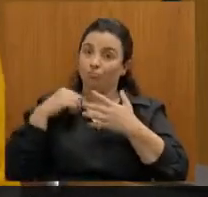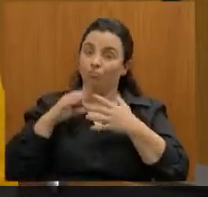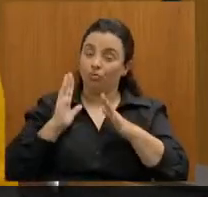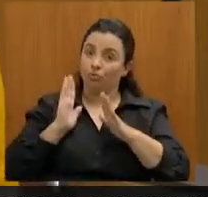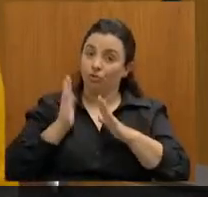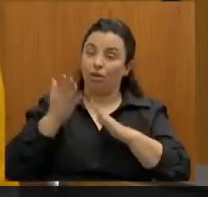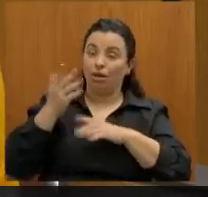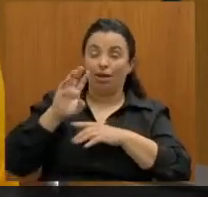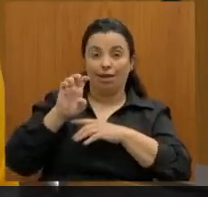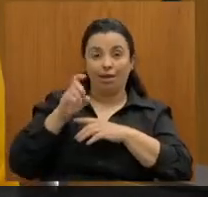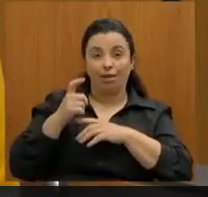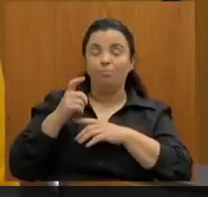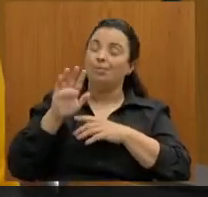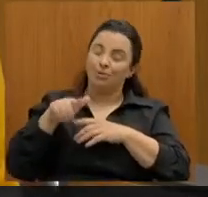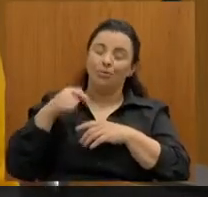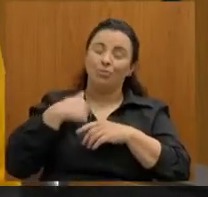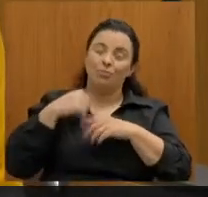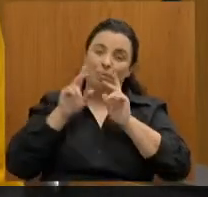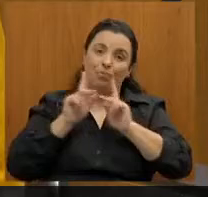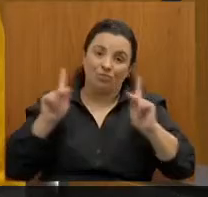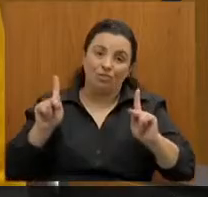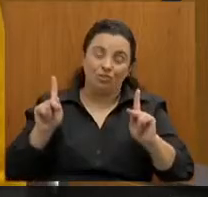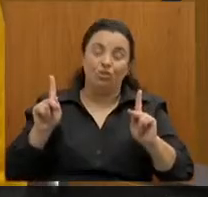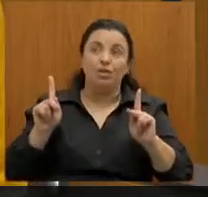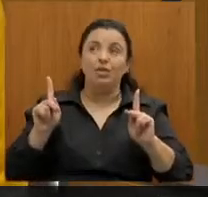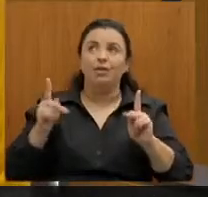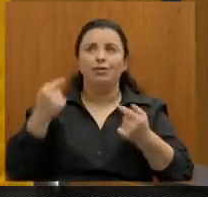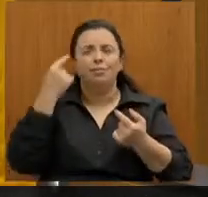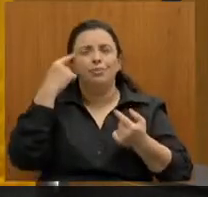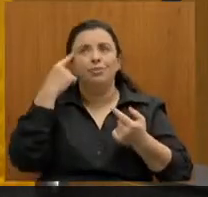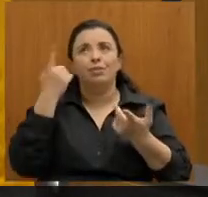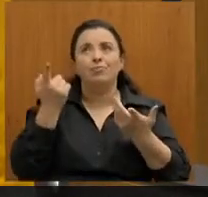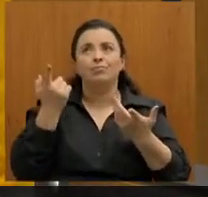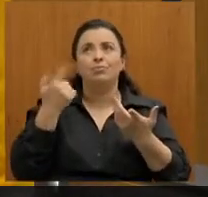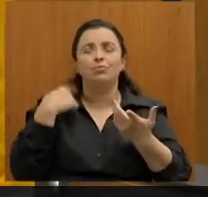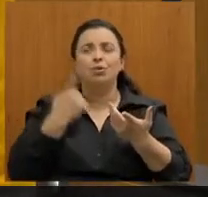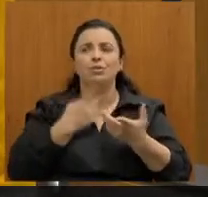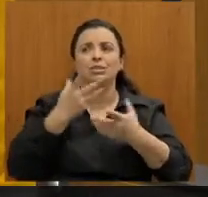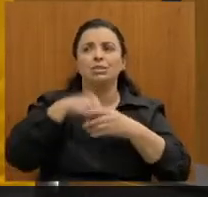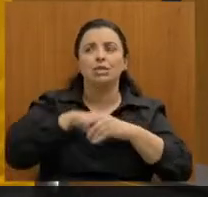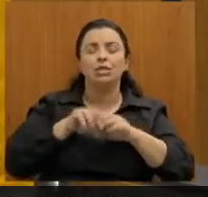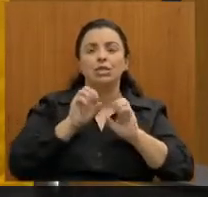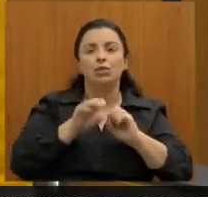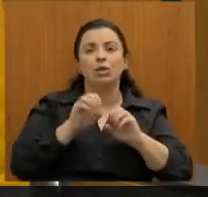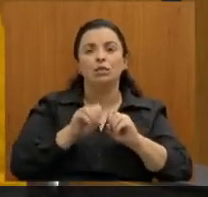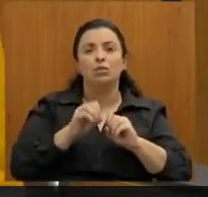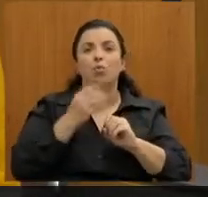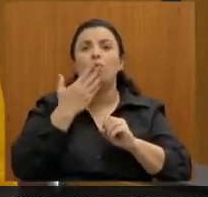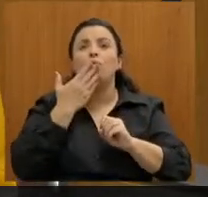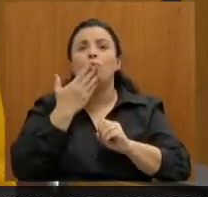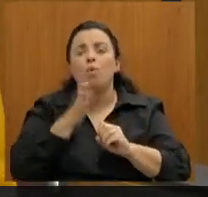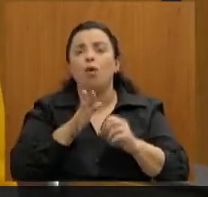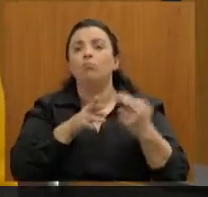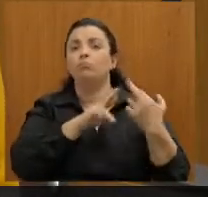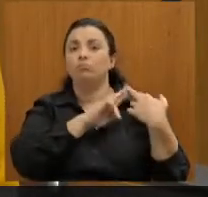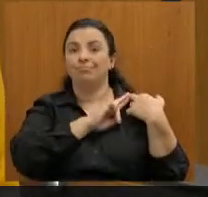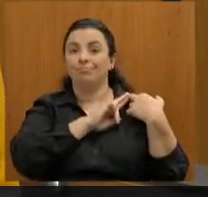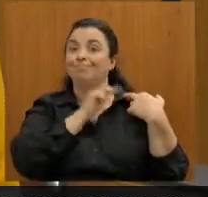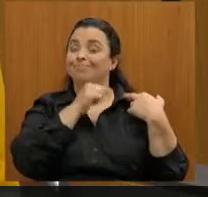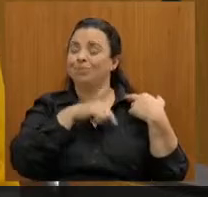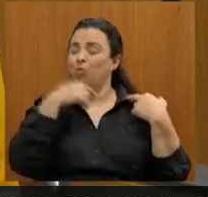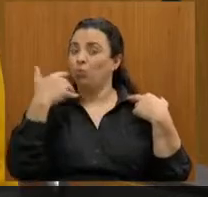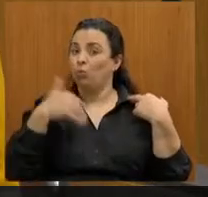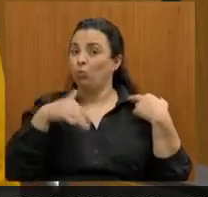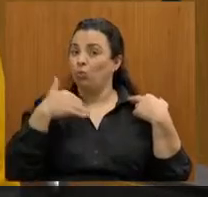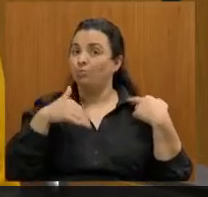é a qual é a tarefa Nossa na educação e ela é gigantesca no sentido de